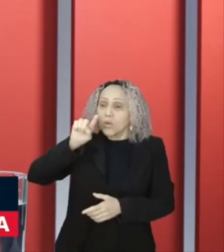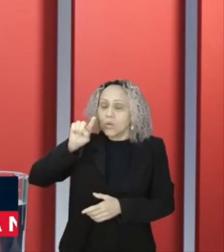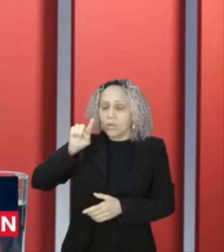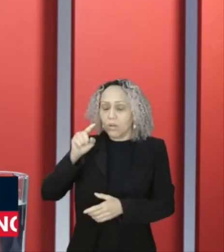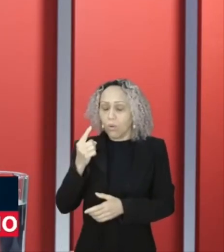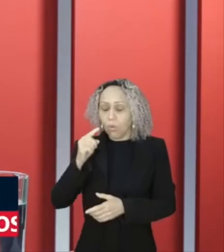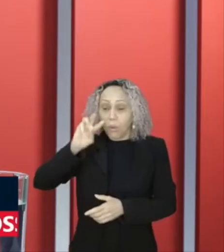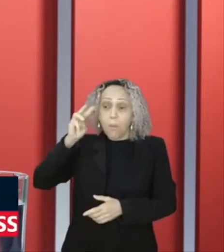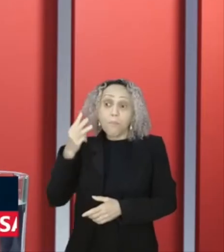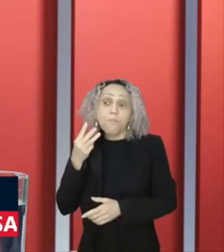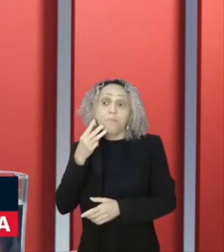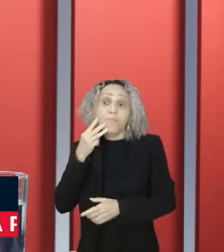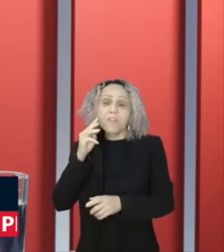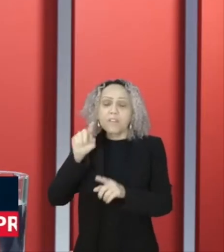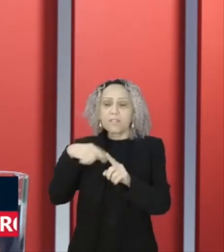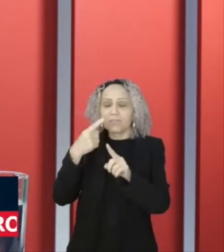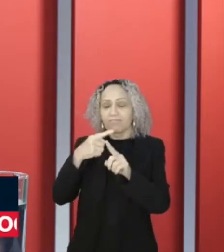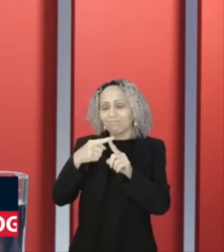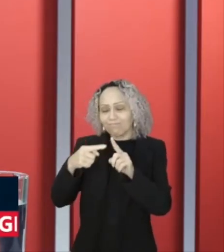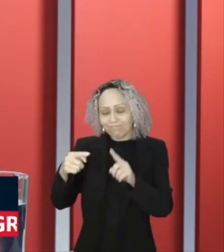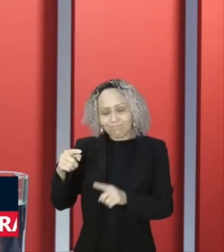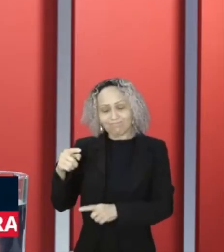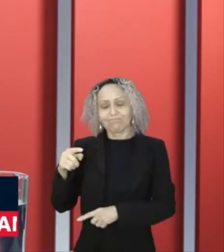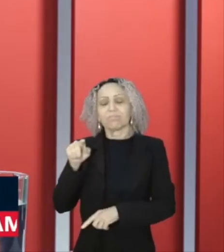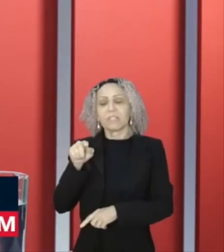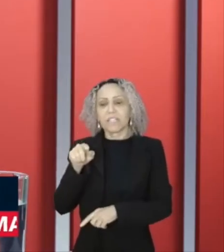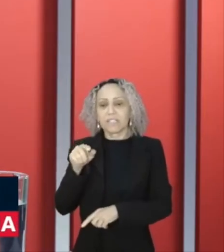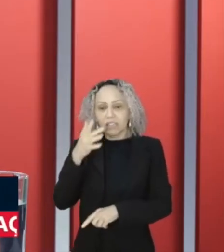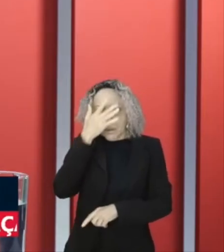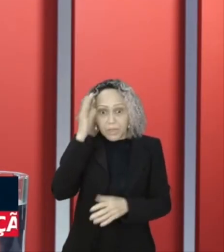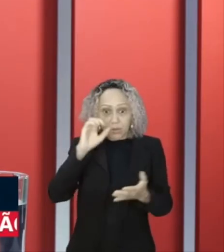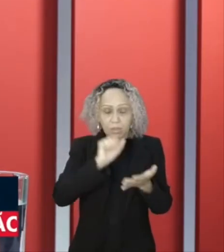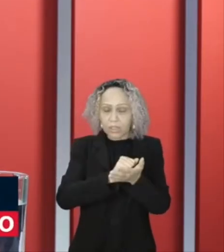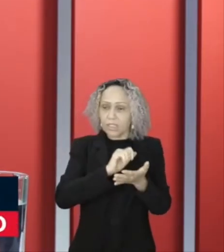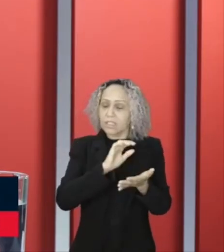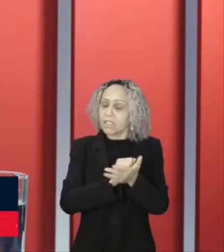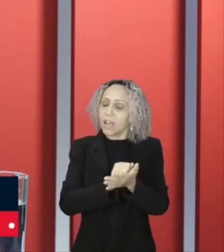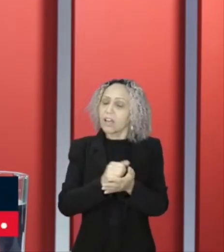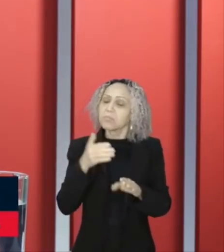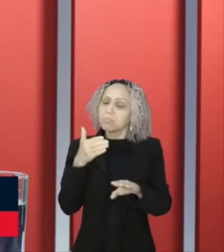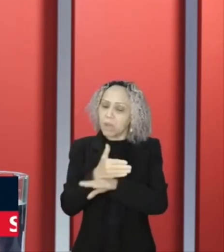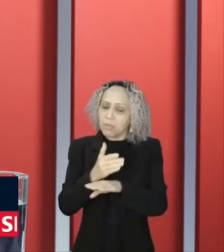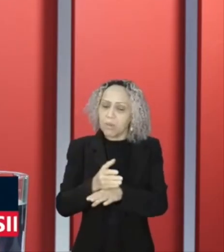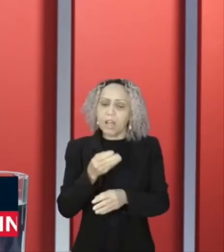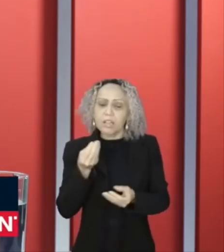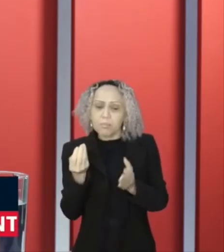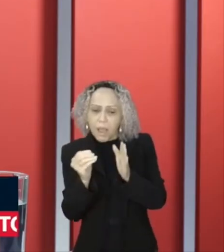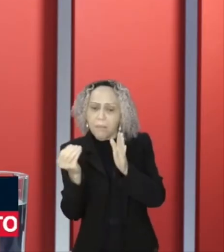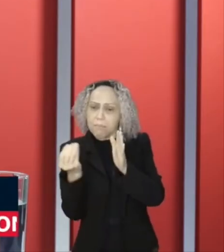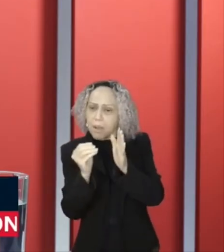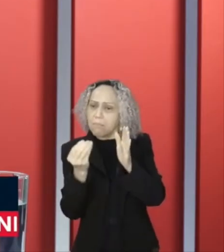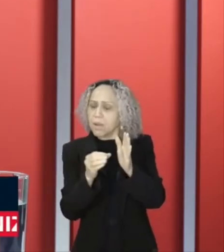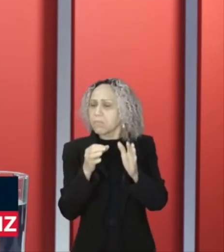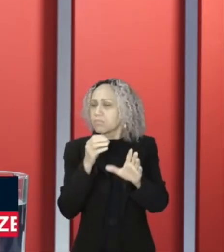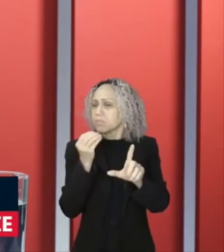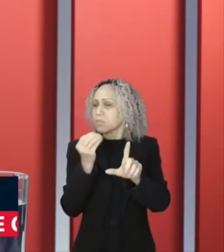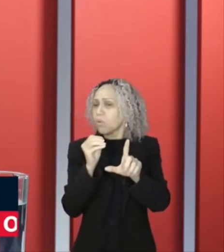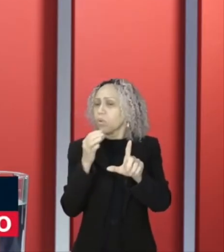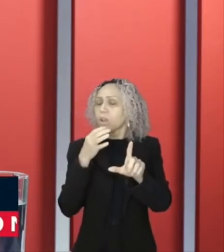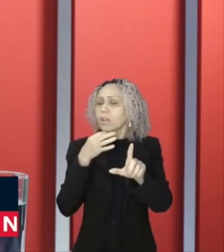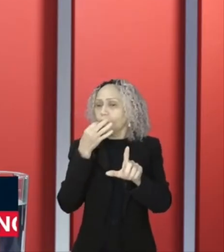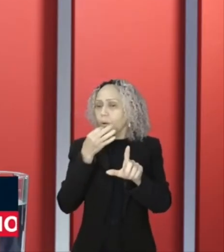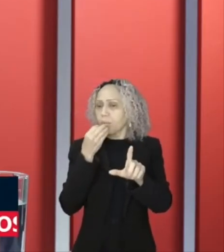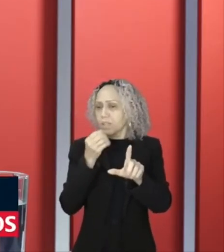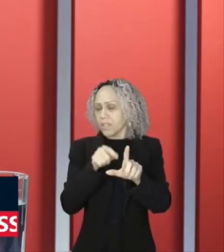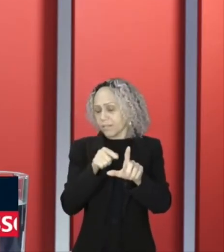1.400.000 pessoas que se cadastraram e participaram. Então, a síntese disso foi